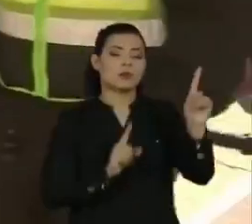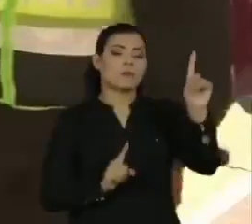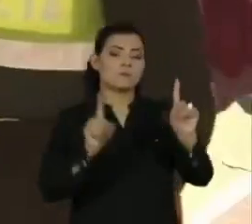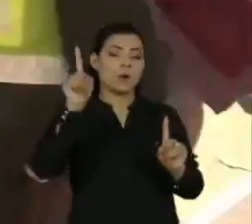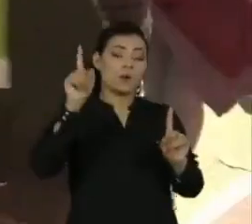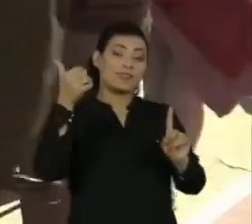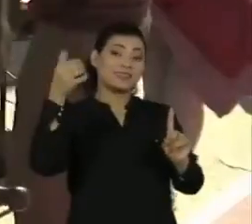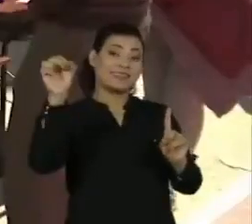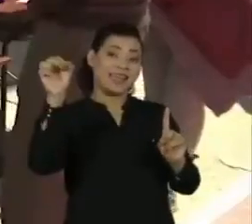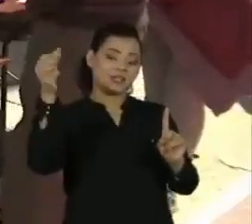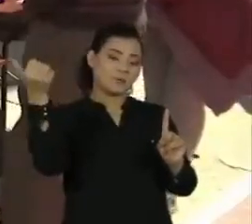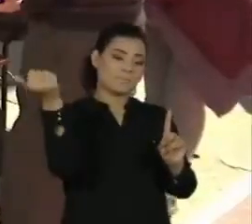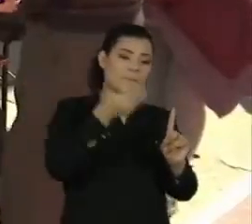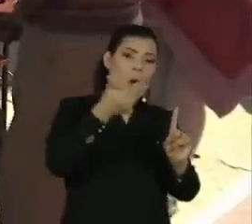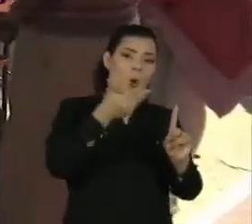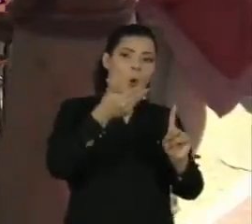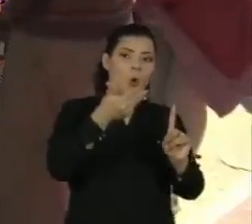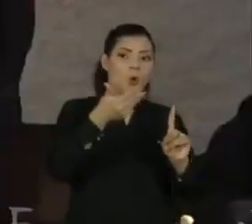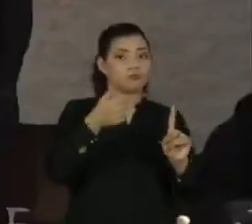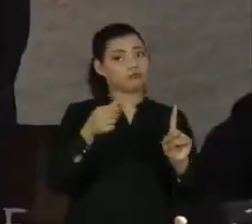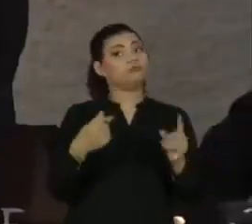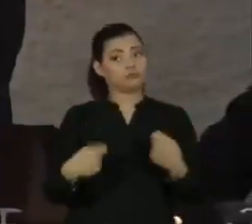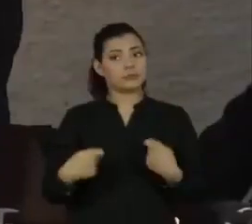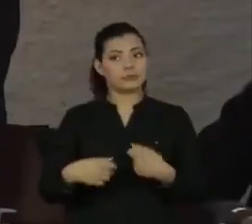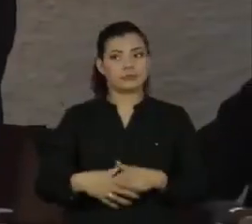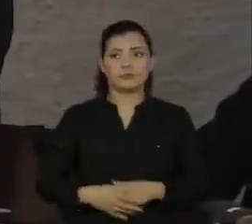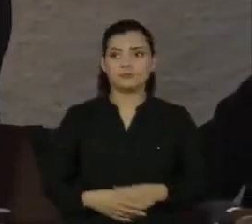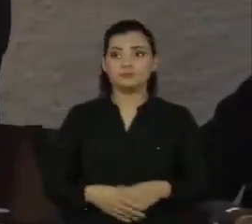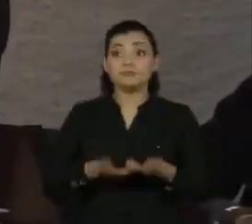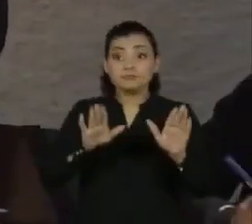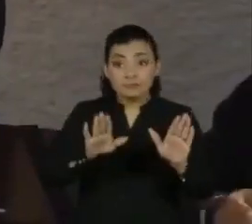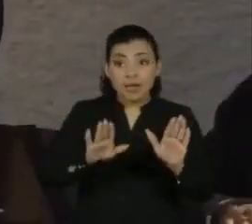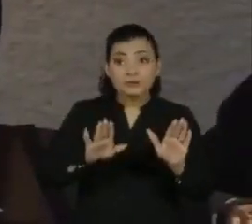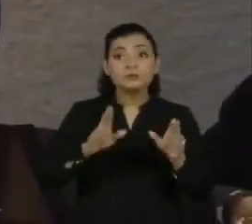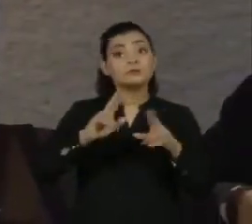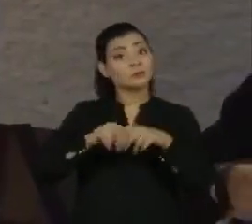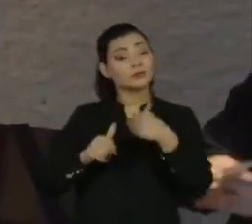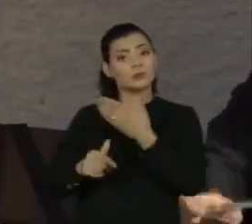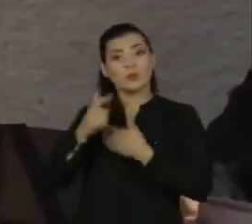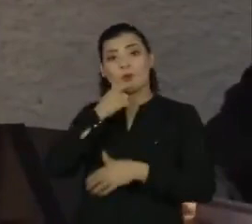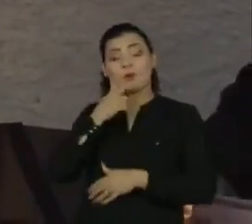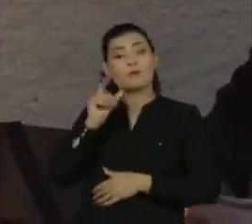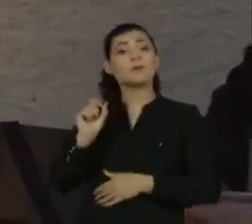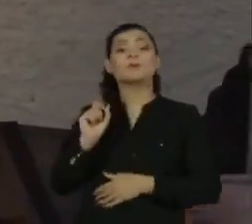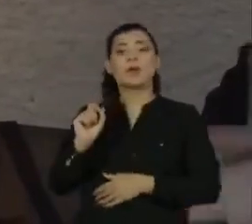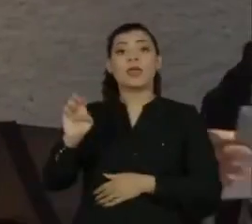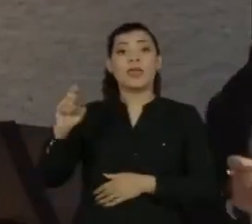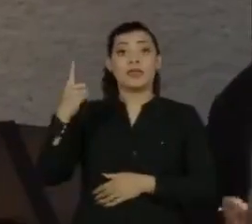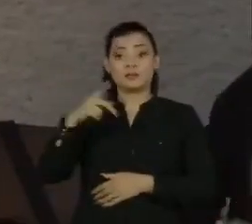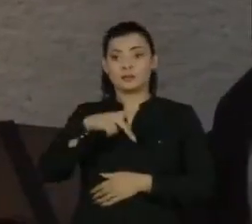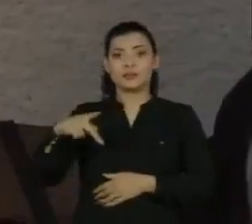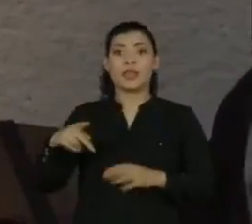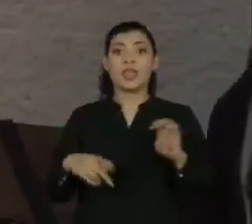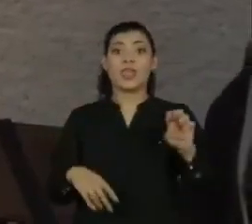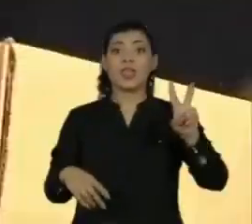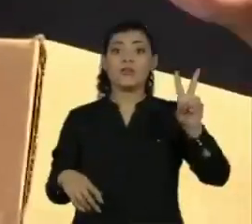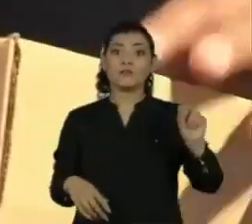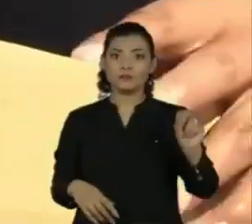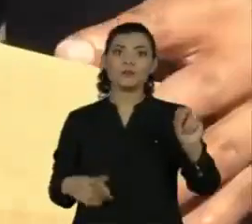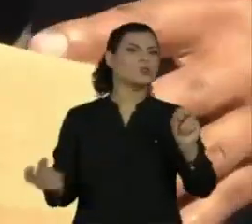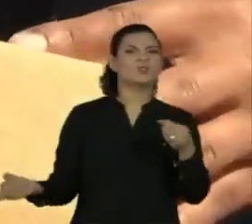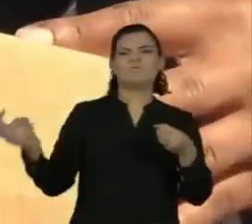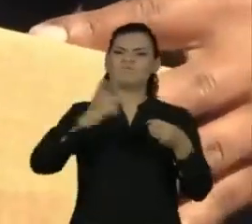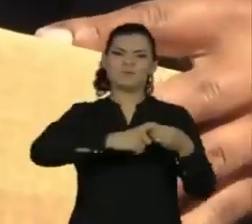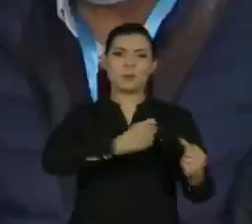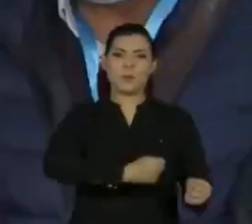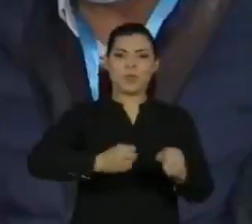10 pontos para o rival mais próximo. Por isso, Arce colocaria o partido do ex-presidente Evo Morales de